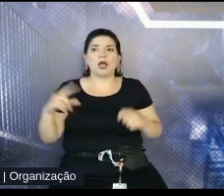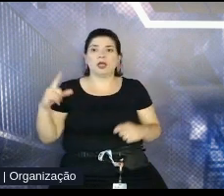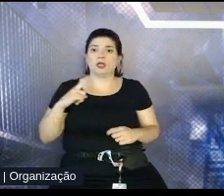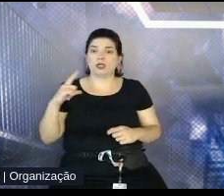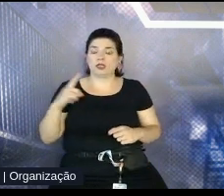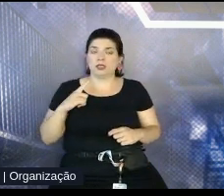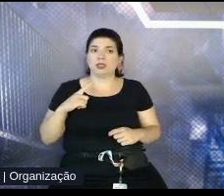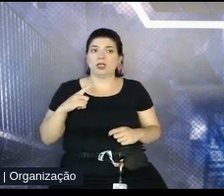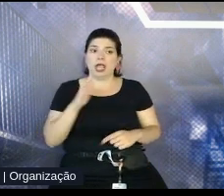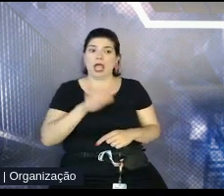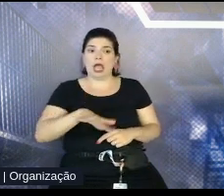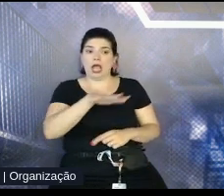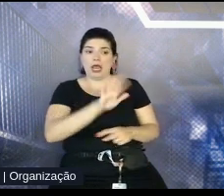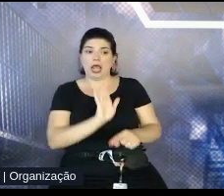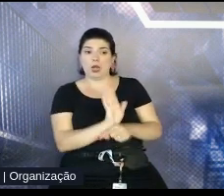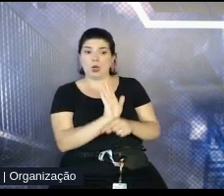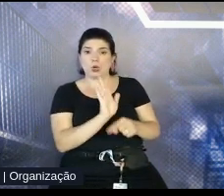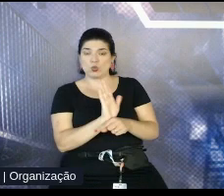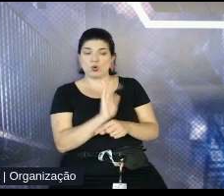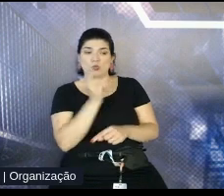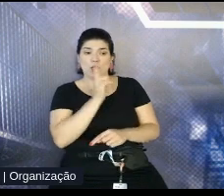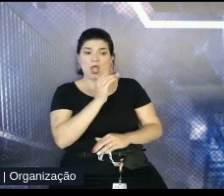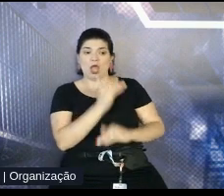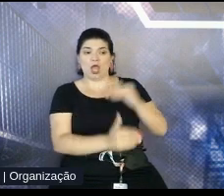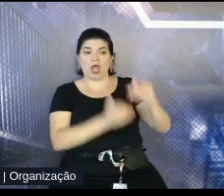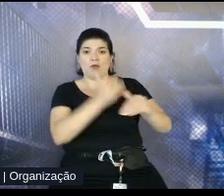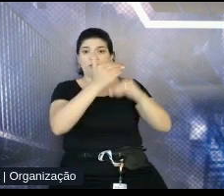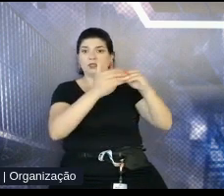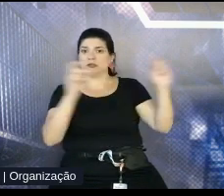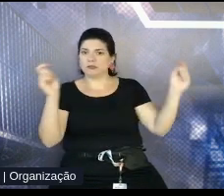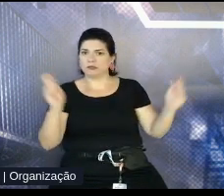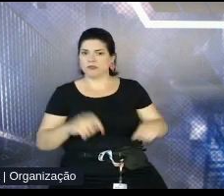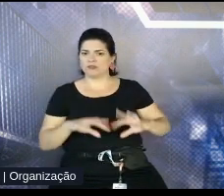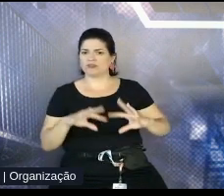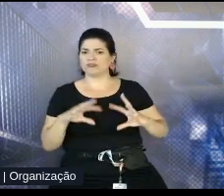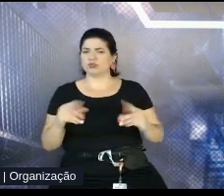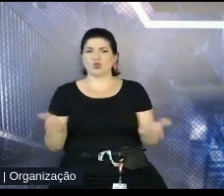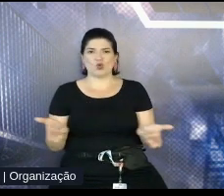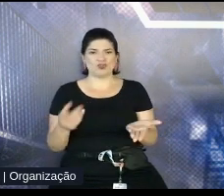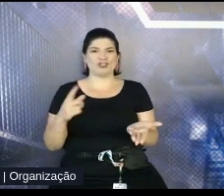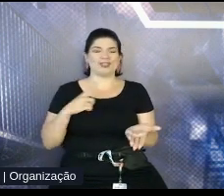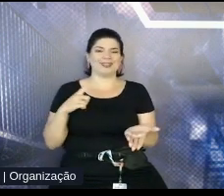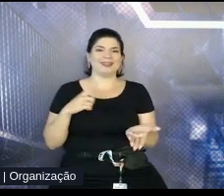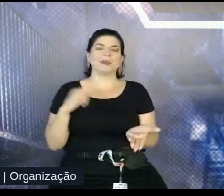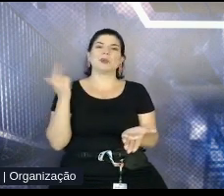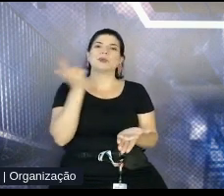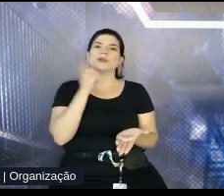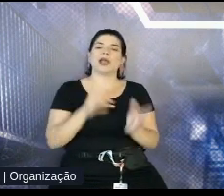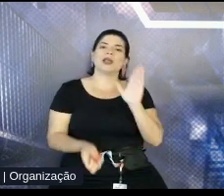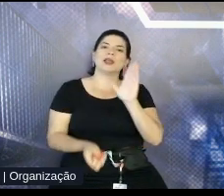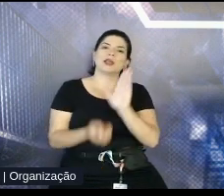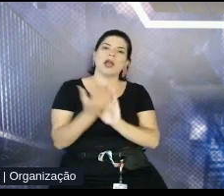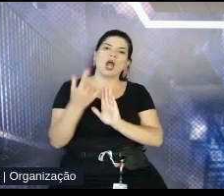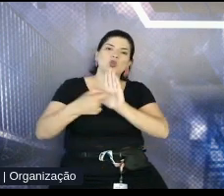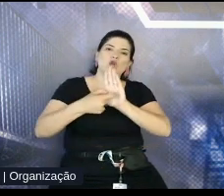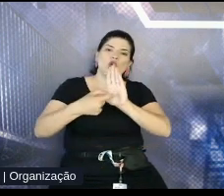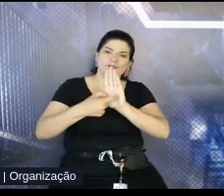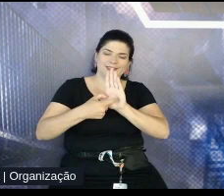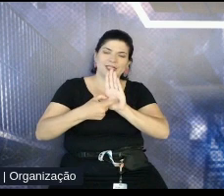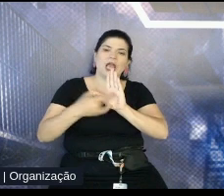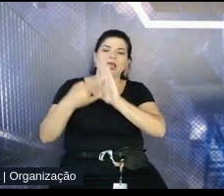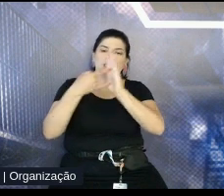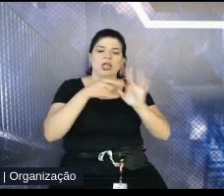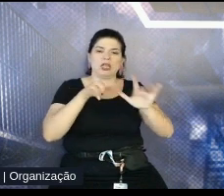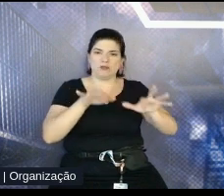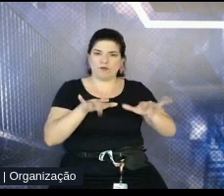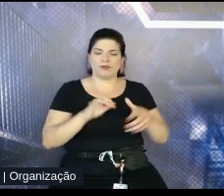com a área e estar avançando toda essa dinâmica que a gente tem hoje para poder desenvolver software, né? Então, a gente vê